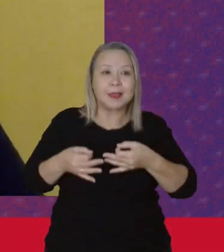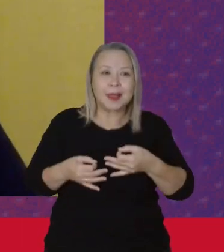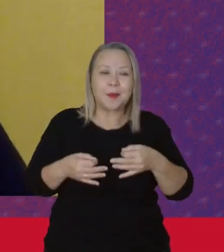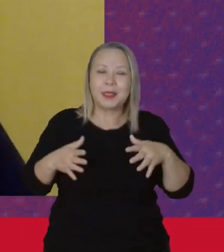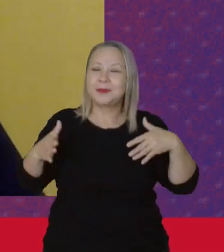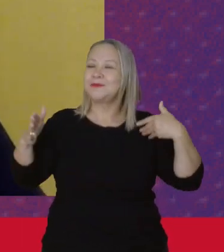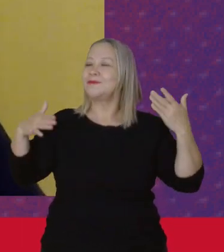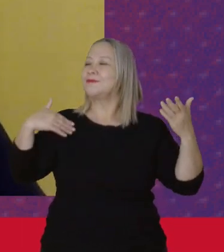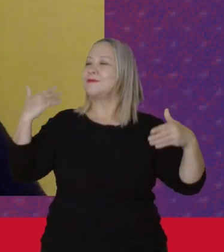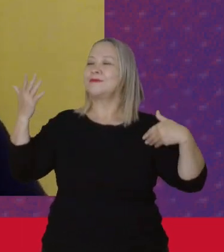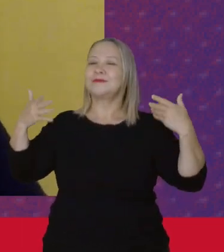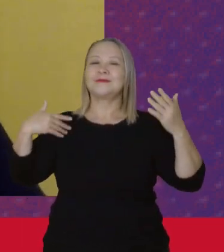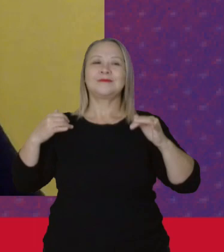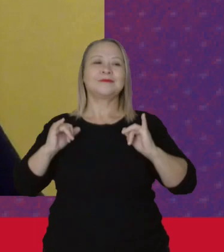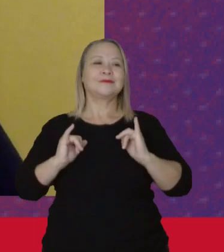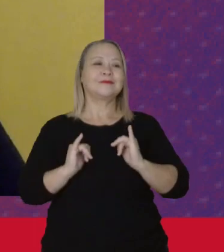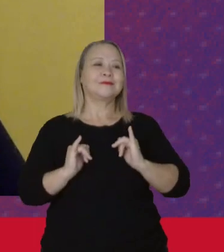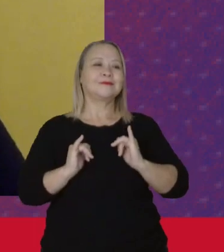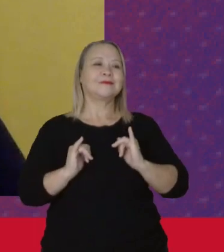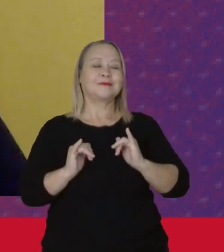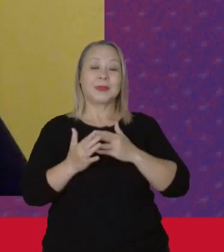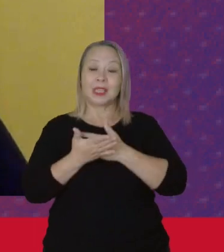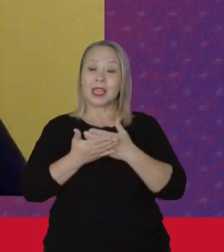né? Desde a gravidez,